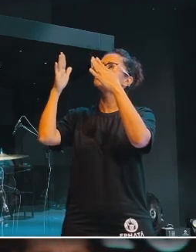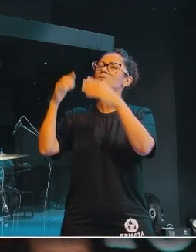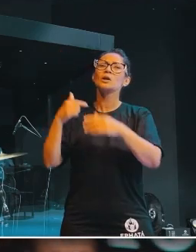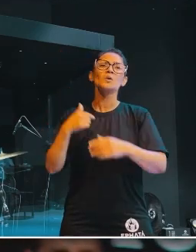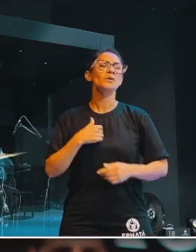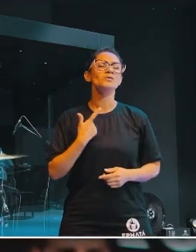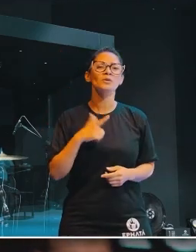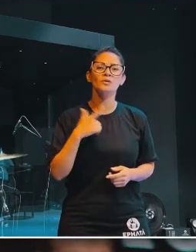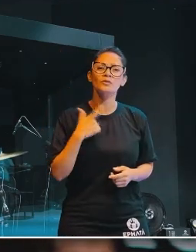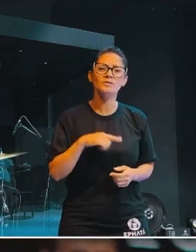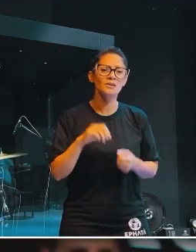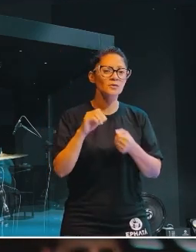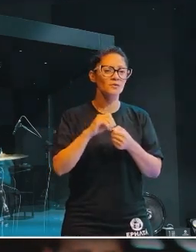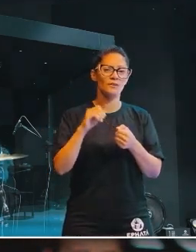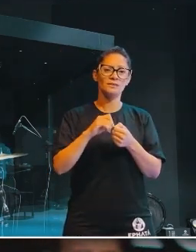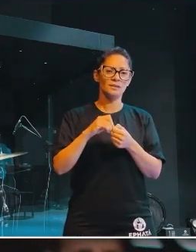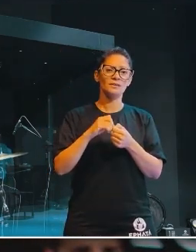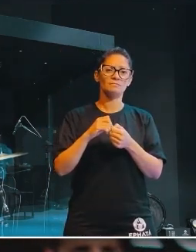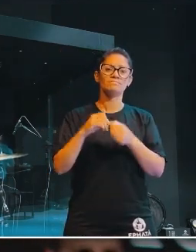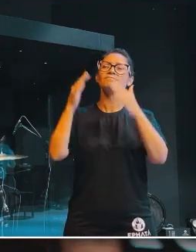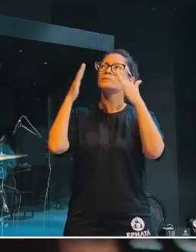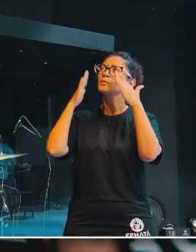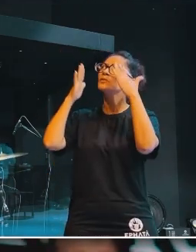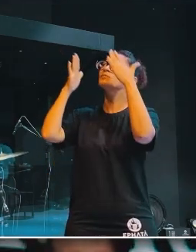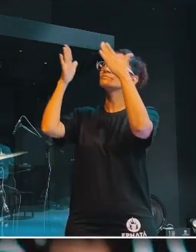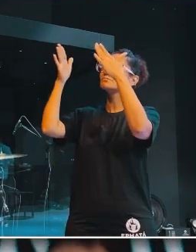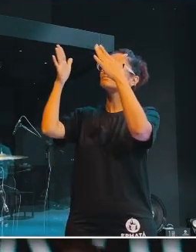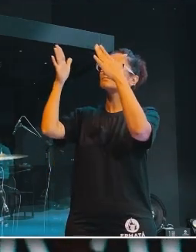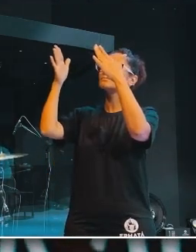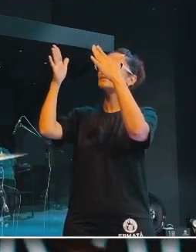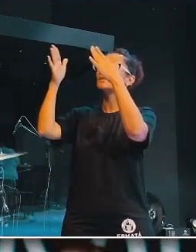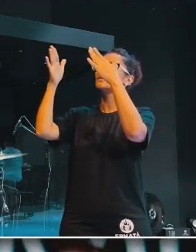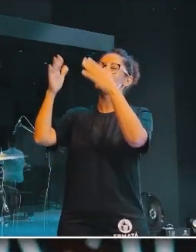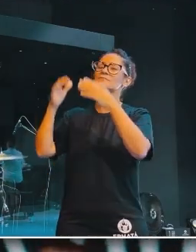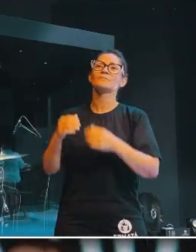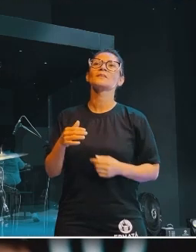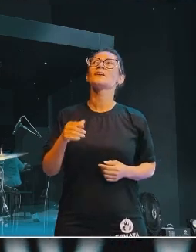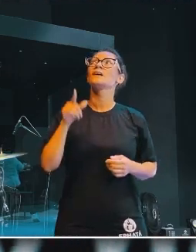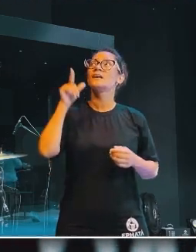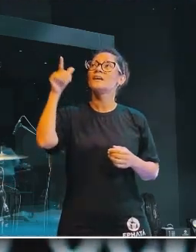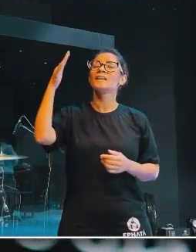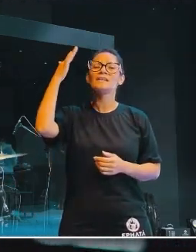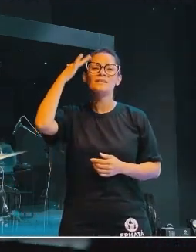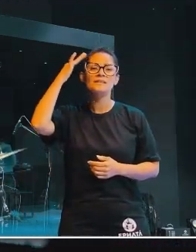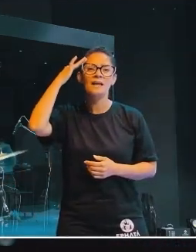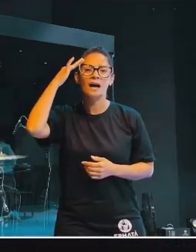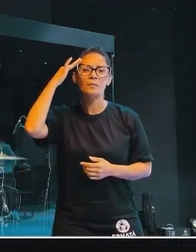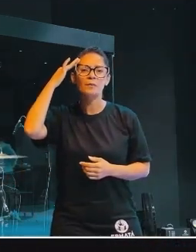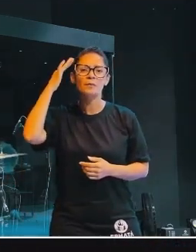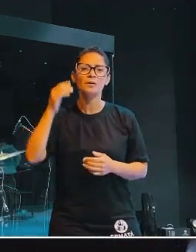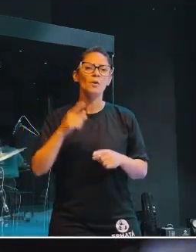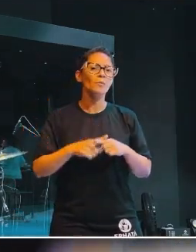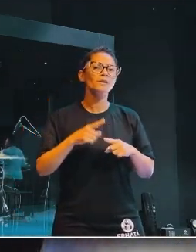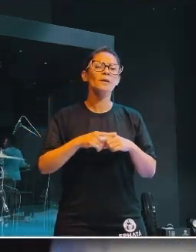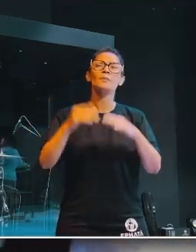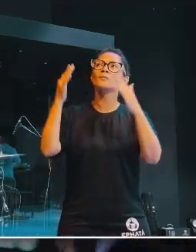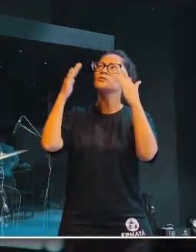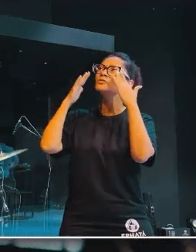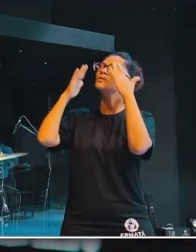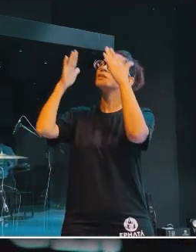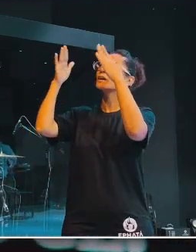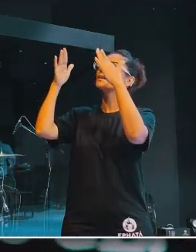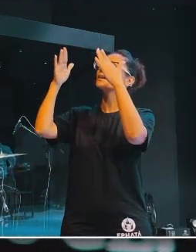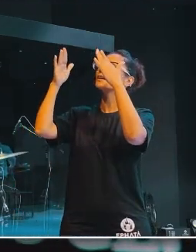fazer, Lagoinha Canoas, eu olho para aquele que sabe. Porque para onde os meus olhos olharem,